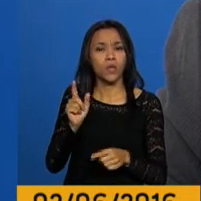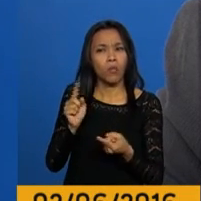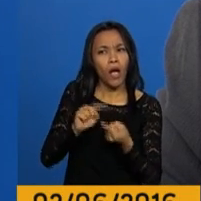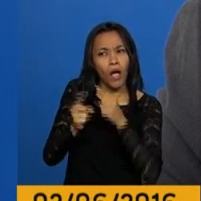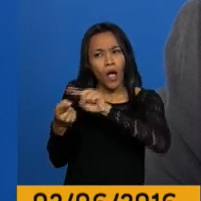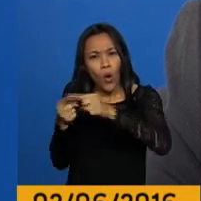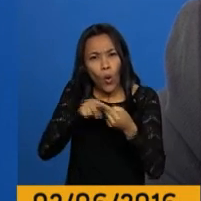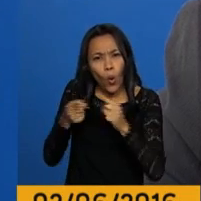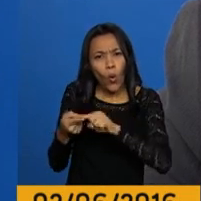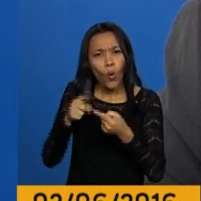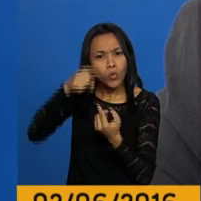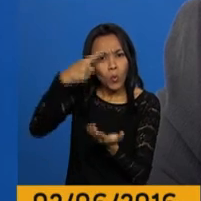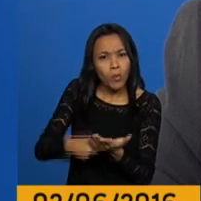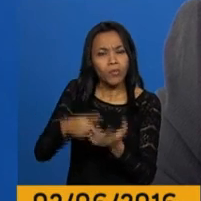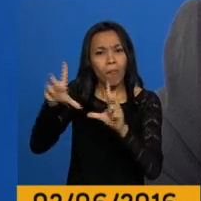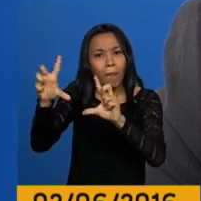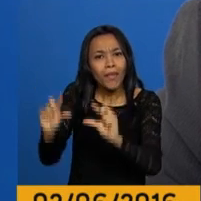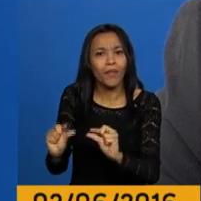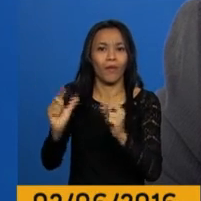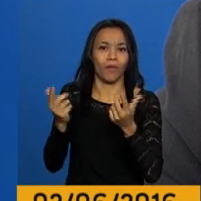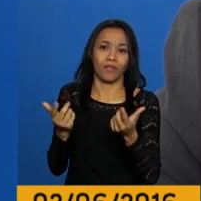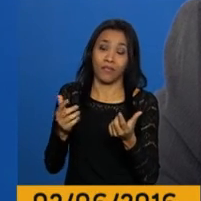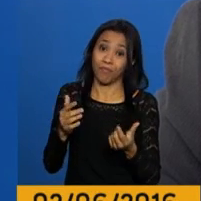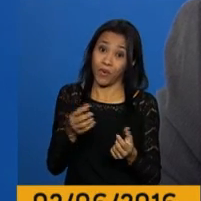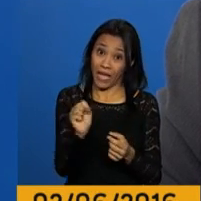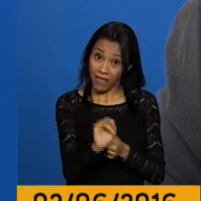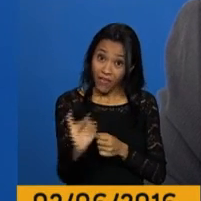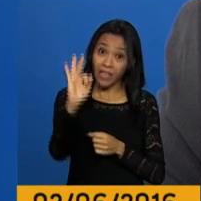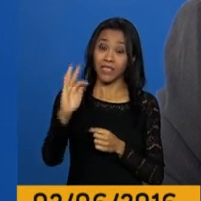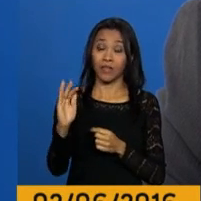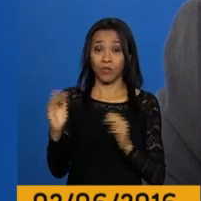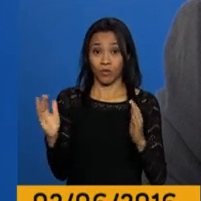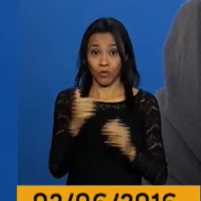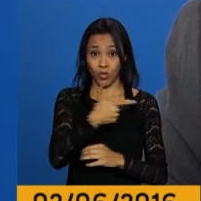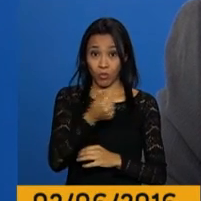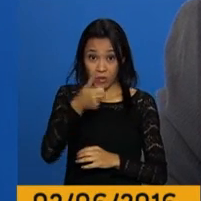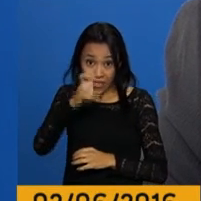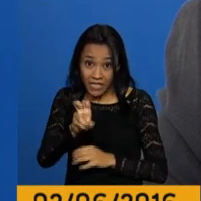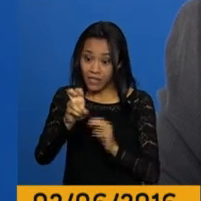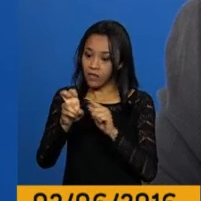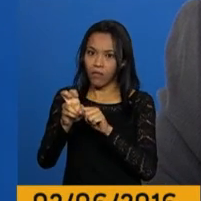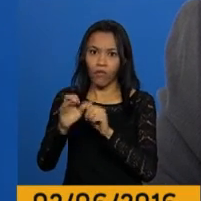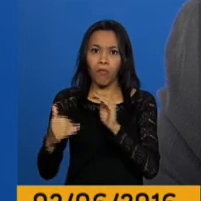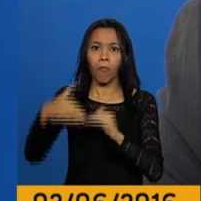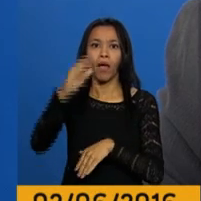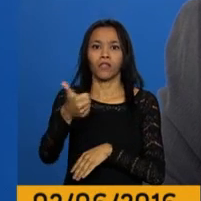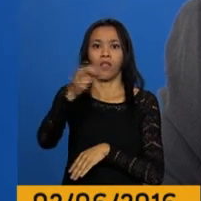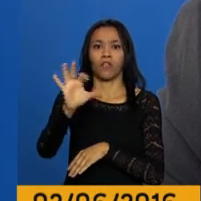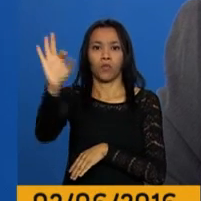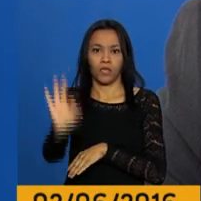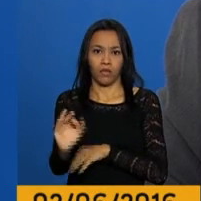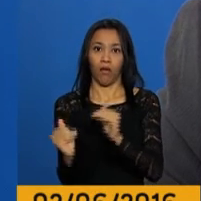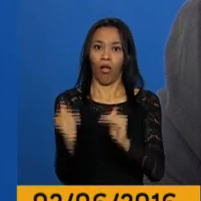índices menores, haja visto que a inflação em 2015 foi de mais de 10%. Então,